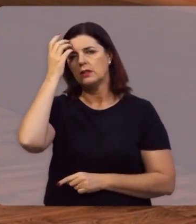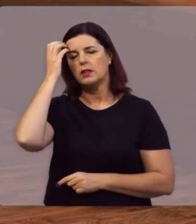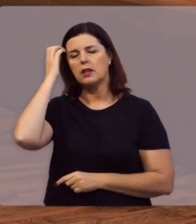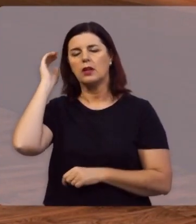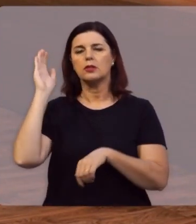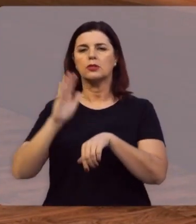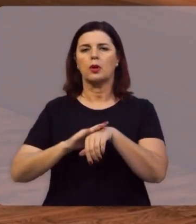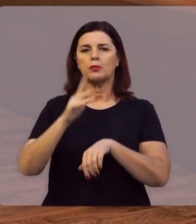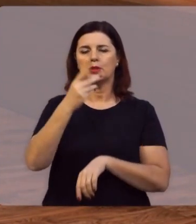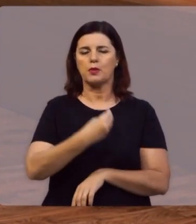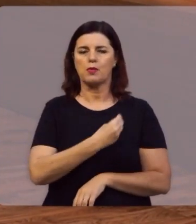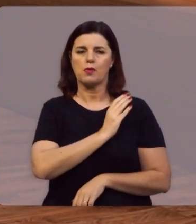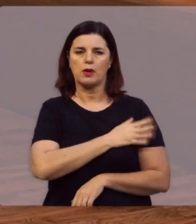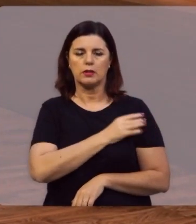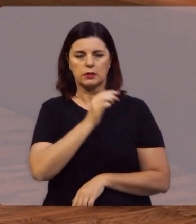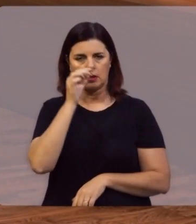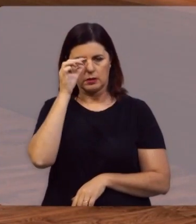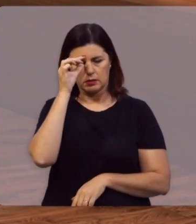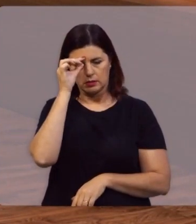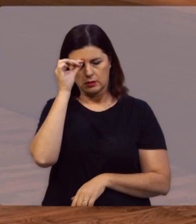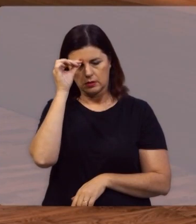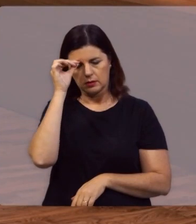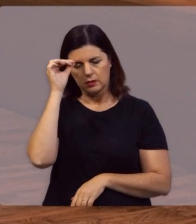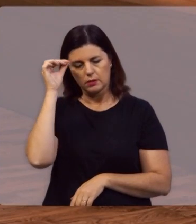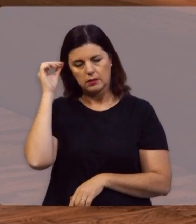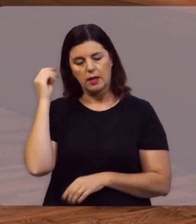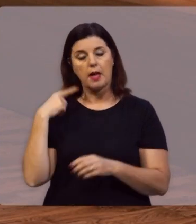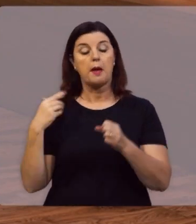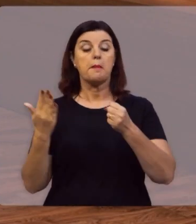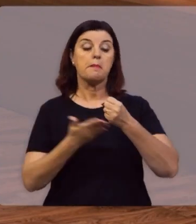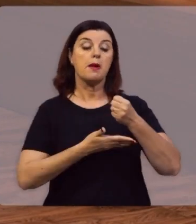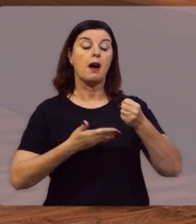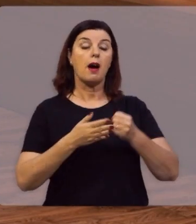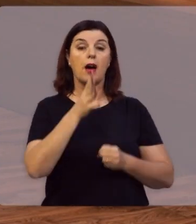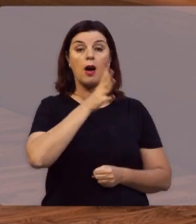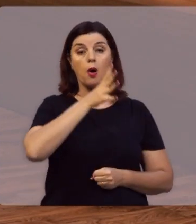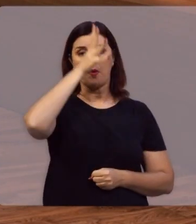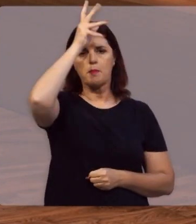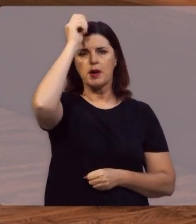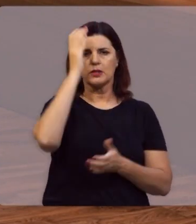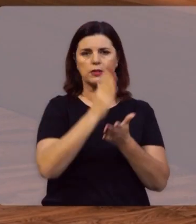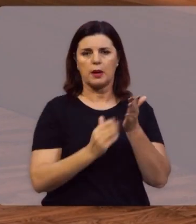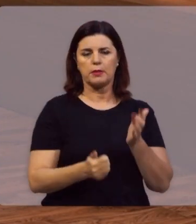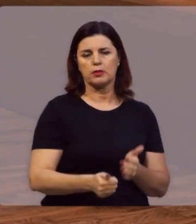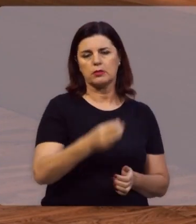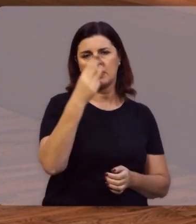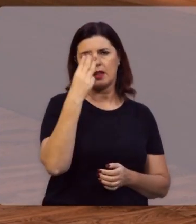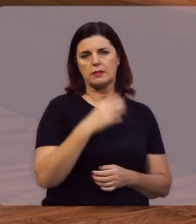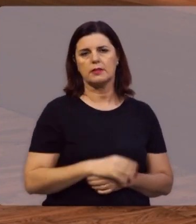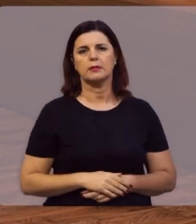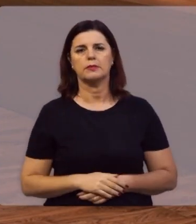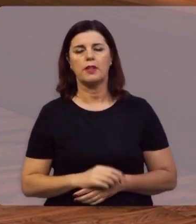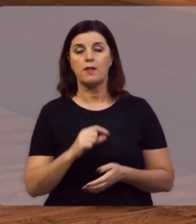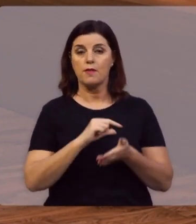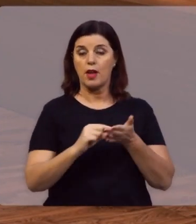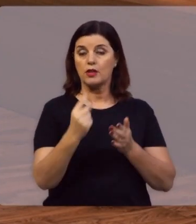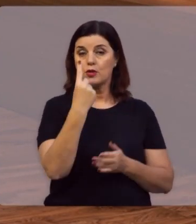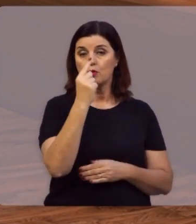para o seu coração e esta mensagem está baseada em romanos capítulo 13